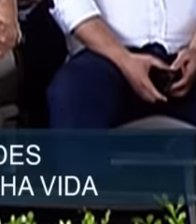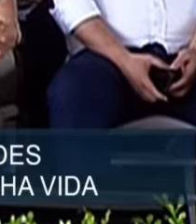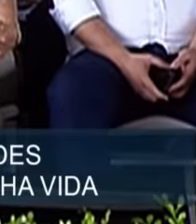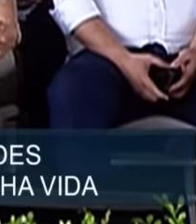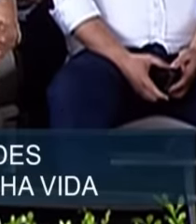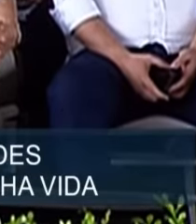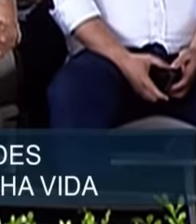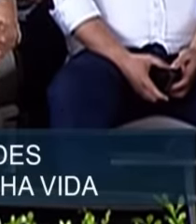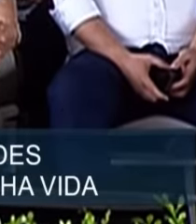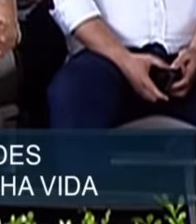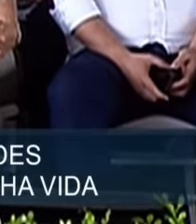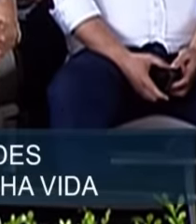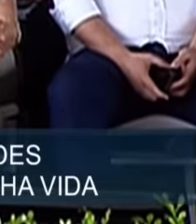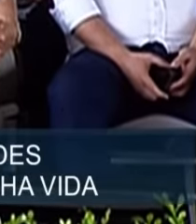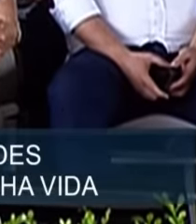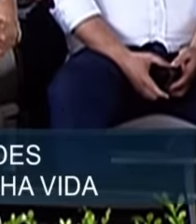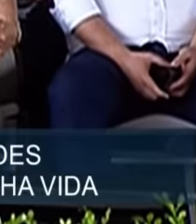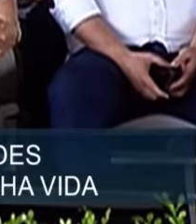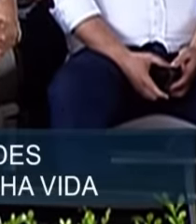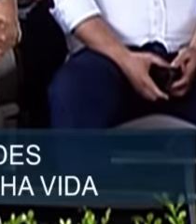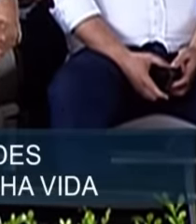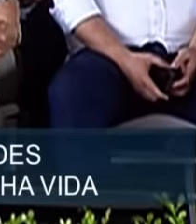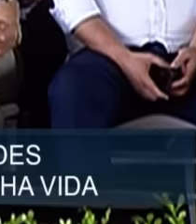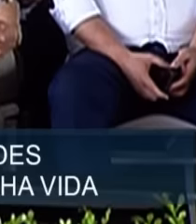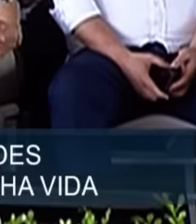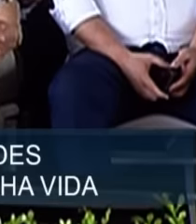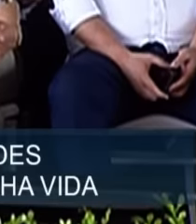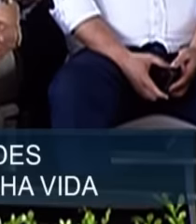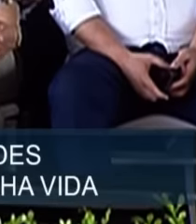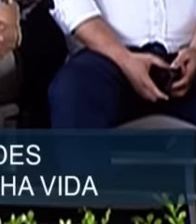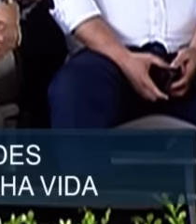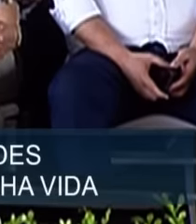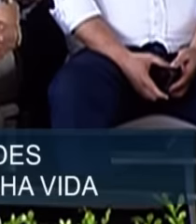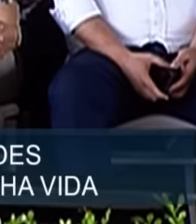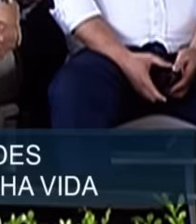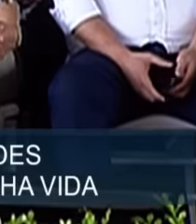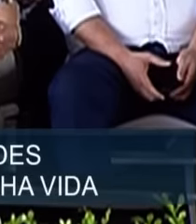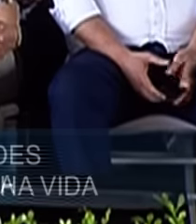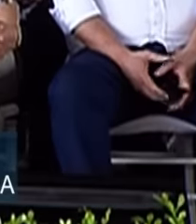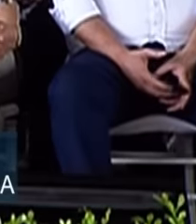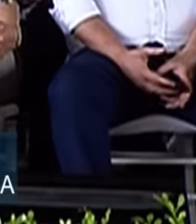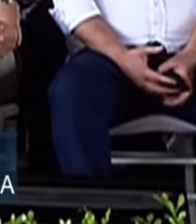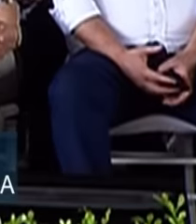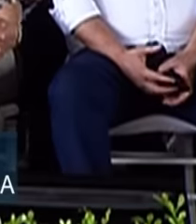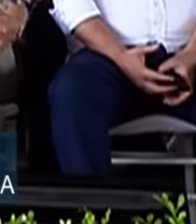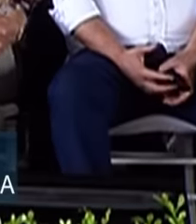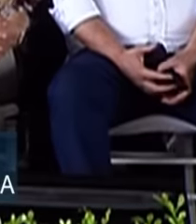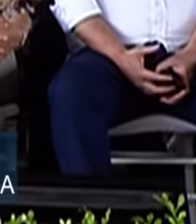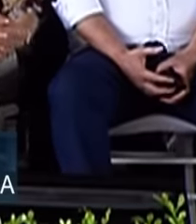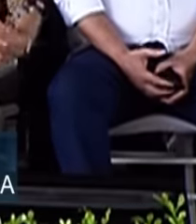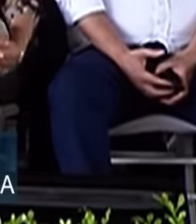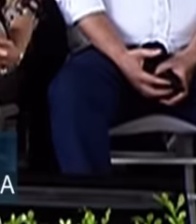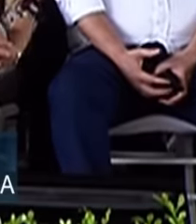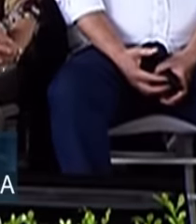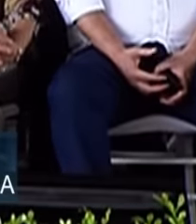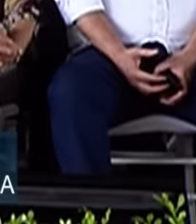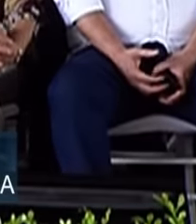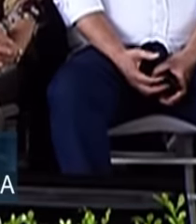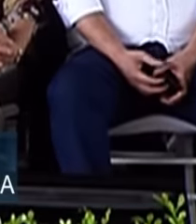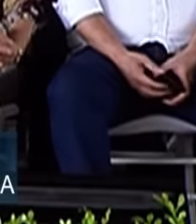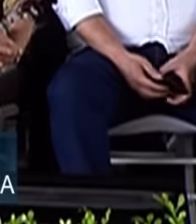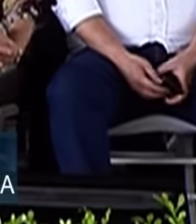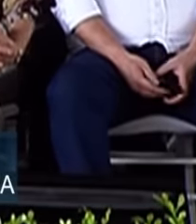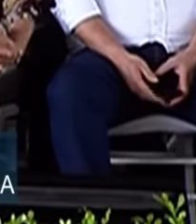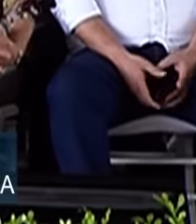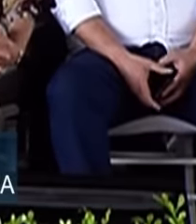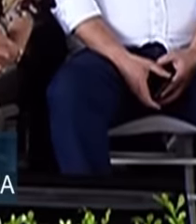Eu quero... Me arruma uma aguinha aí, se tiver fácil aí. Toda sexta-feira tem obra. Isso mesmo, nós